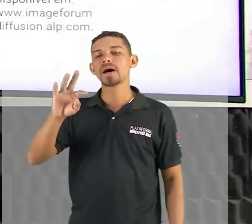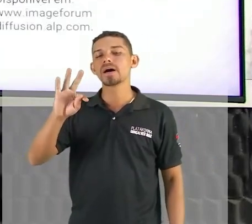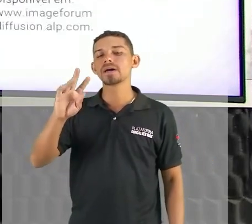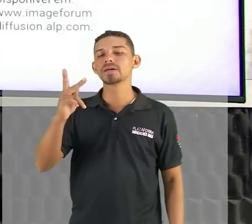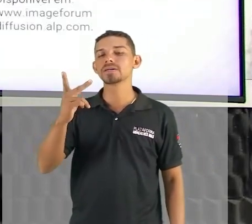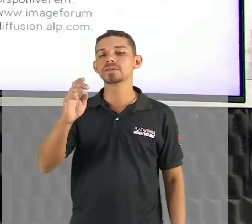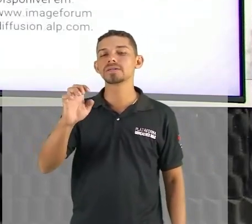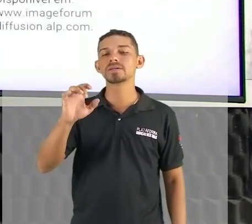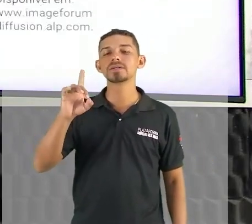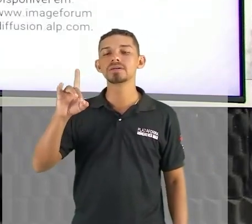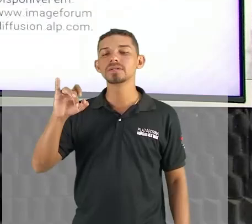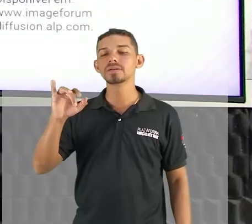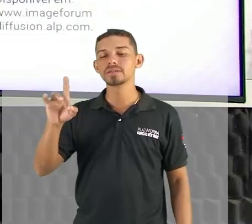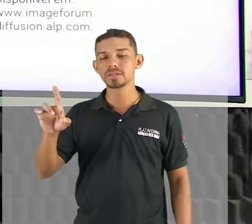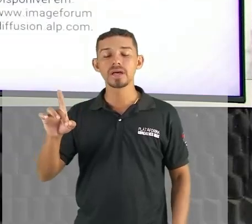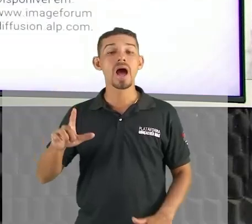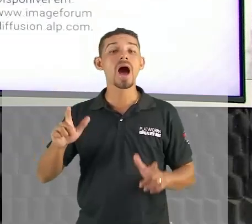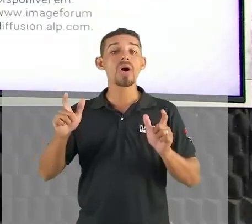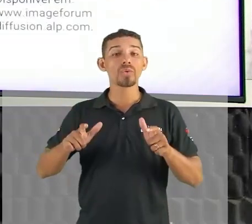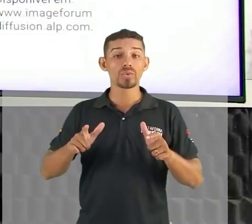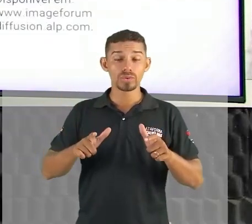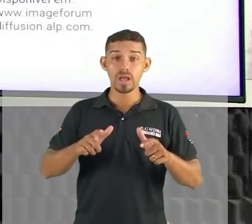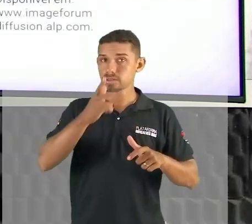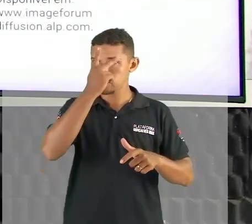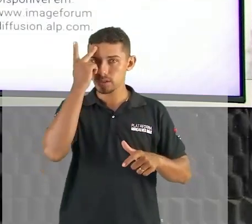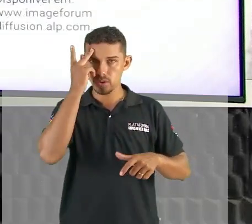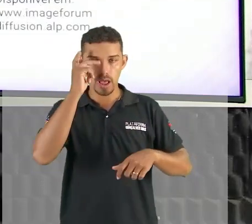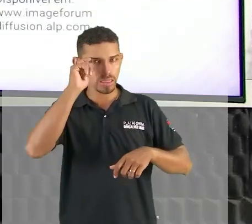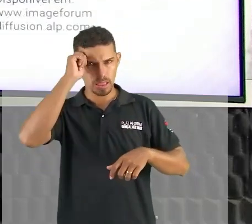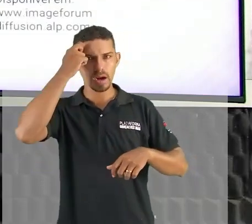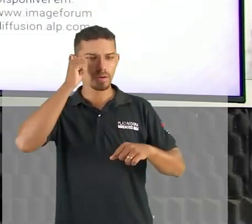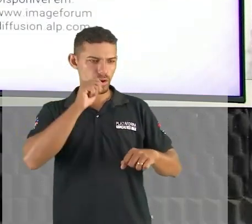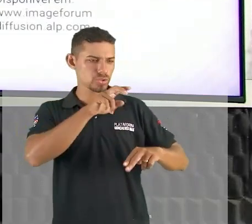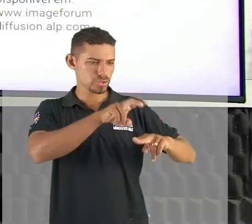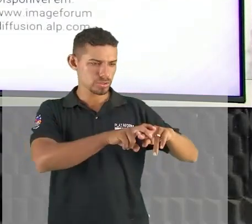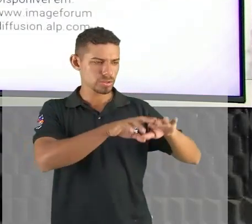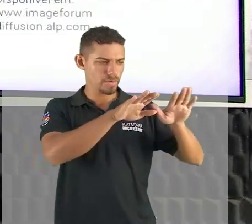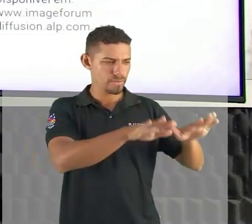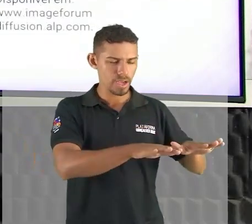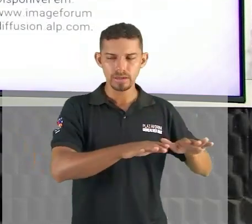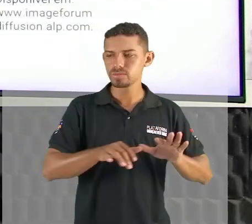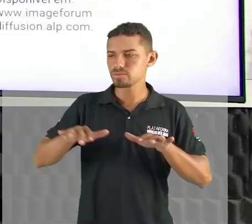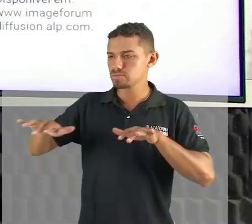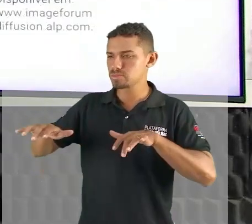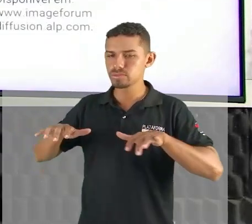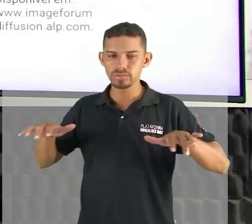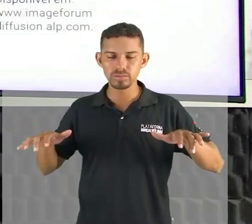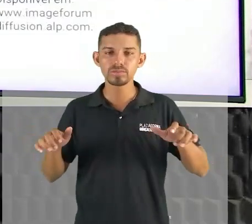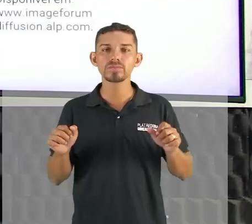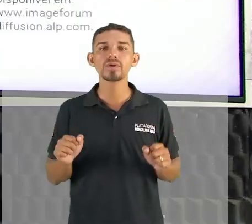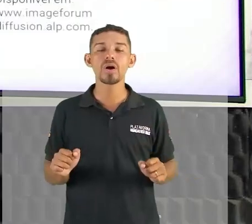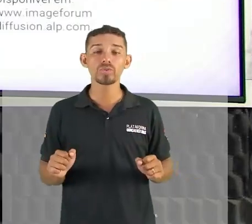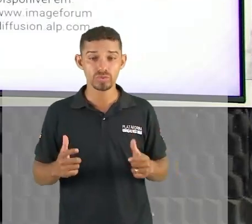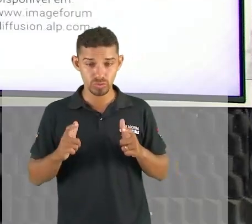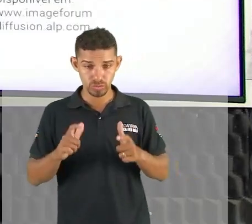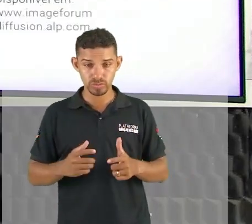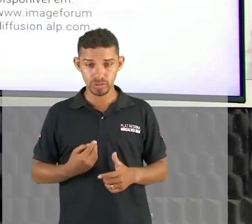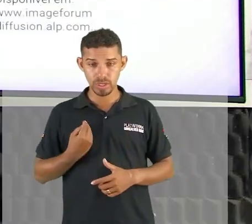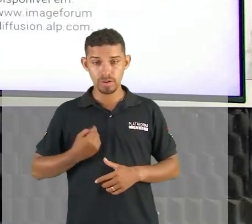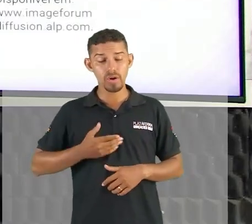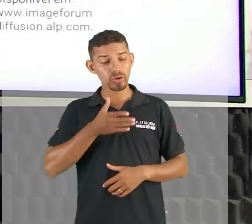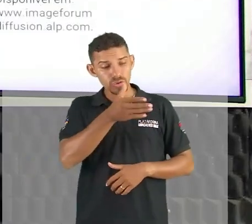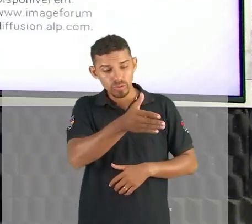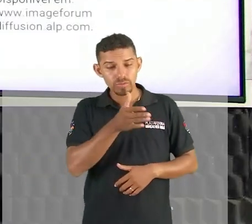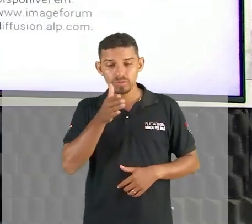dizia onde que os negros poderiam sentar, aonde que eles poderiam estar, aonde que eles poderiam